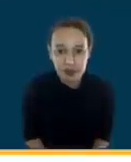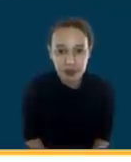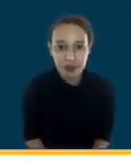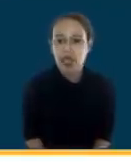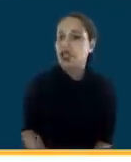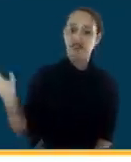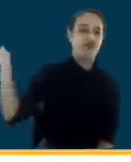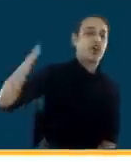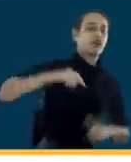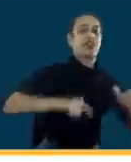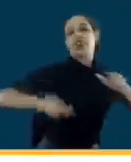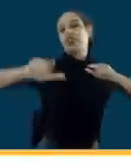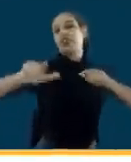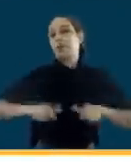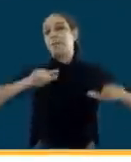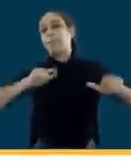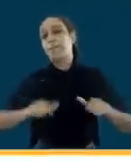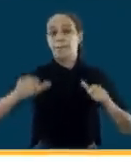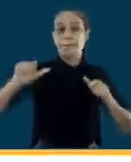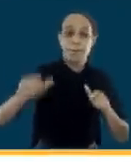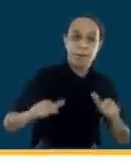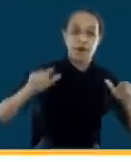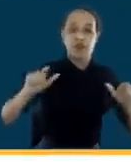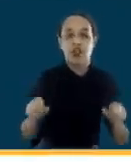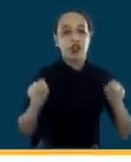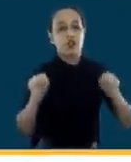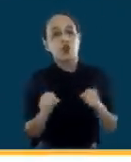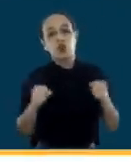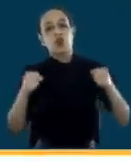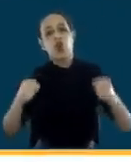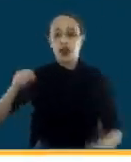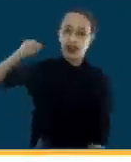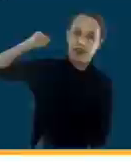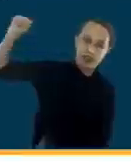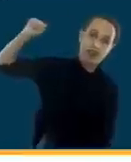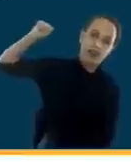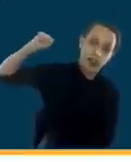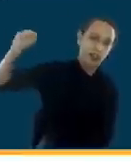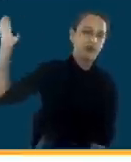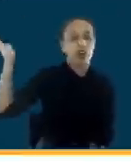Vamos trabalhar com a força de Tupã. Hey,